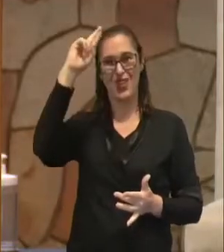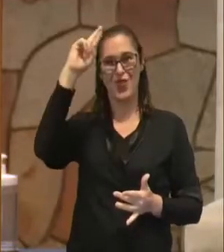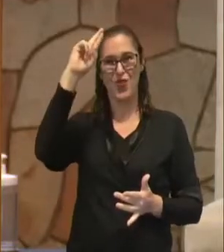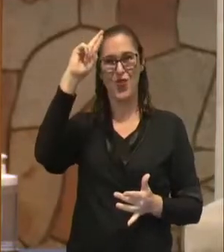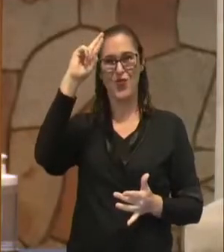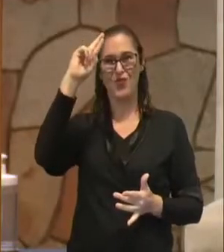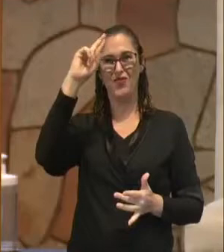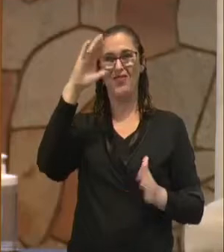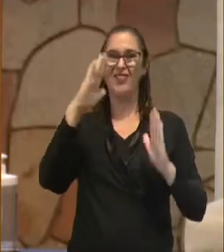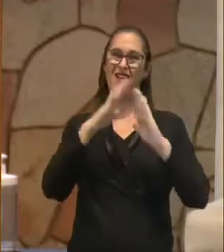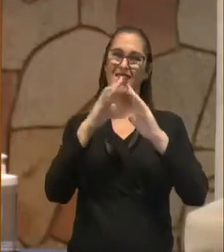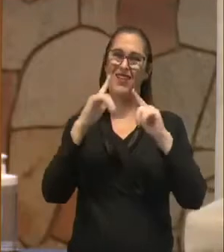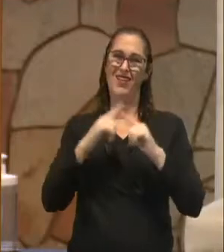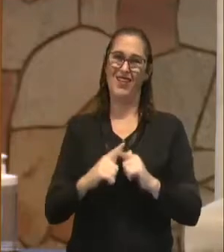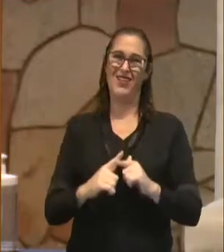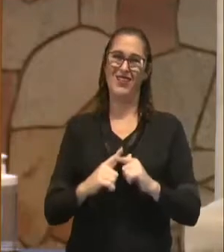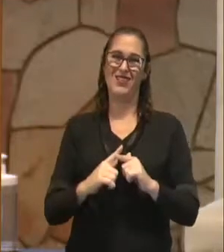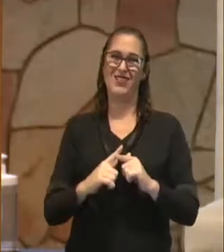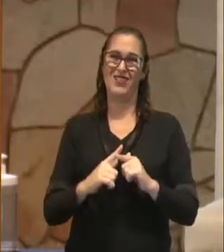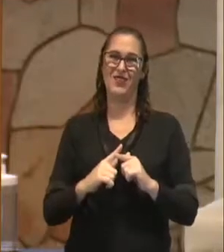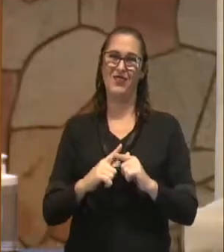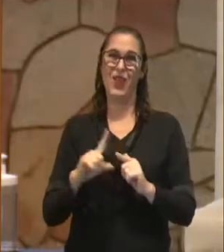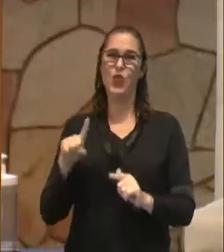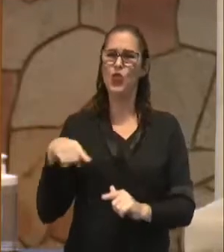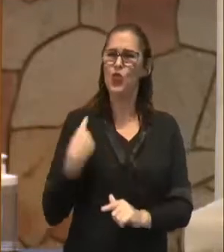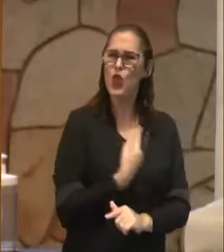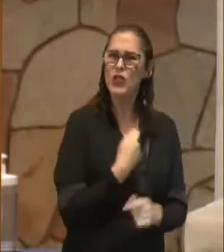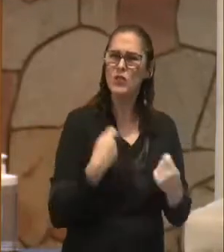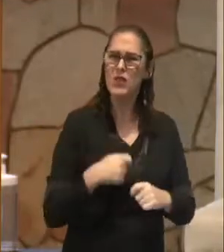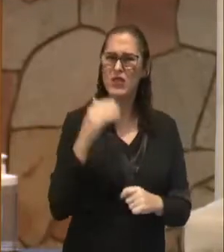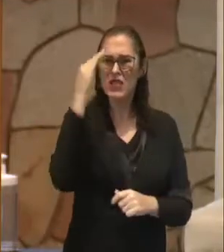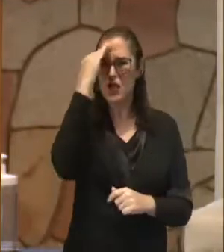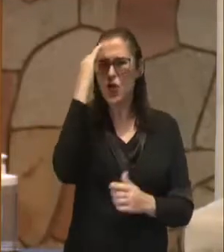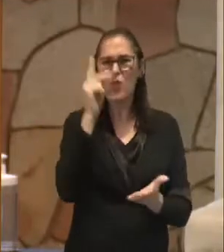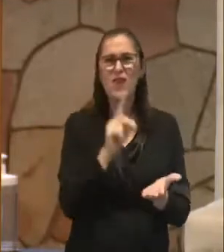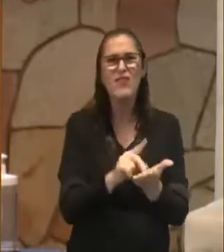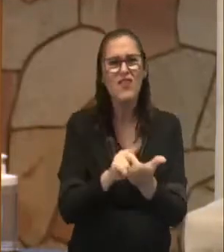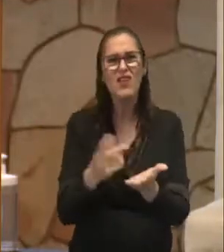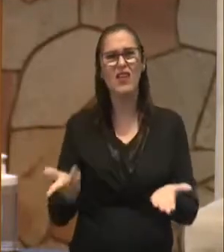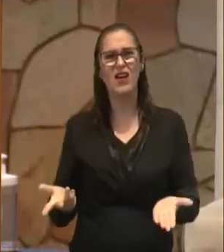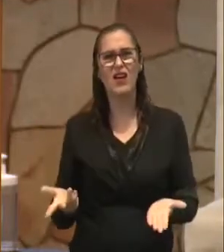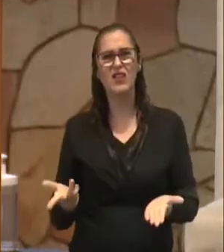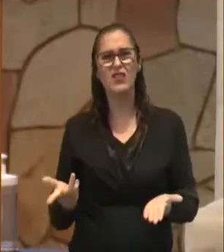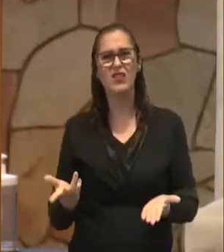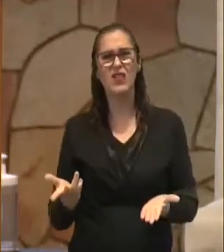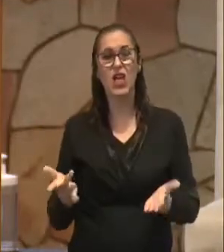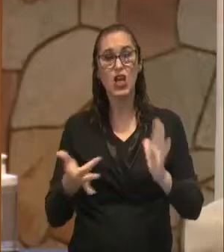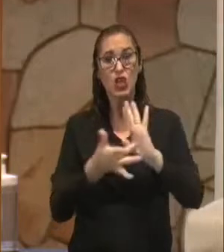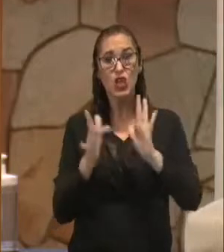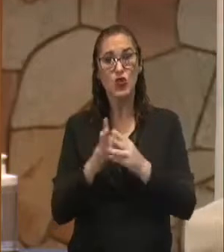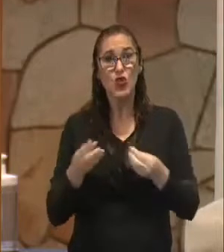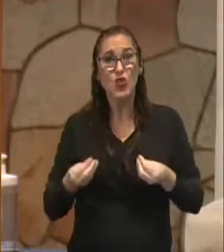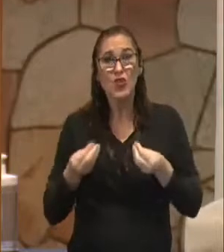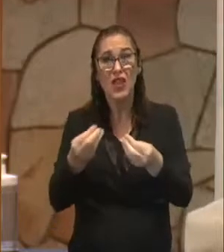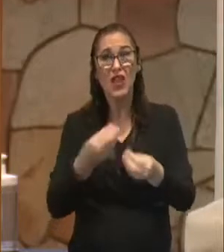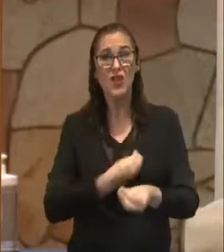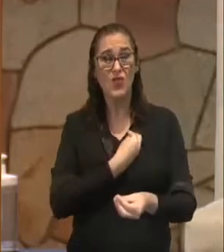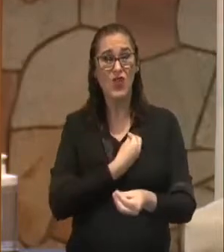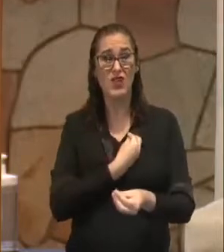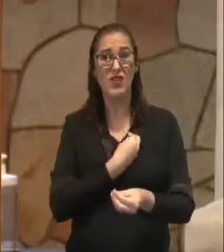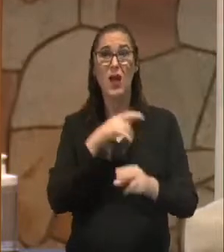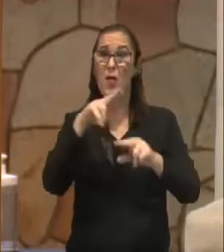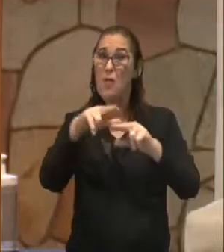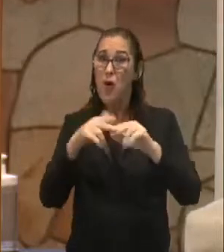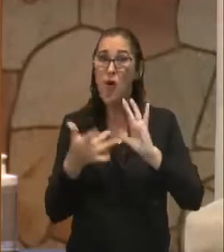igreja. Nós precisamos compreender essas verdades. Ele nos deu vida em